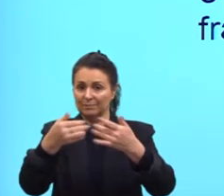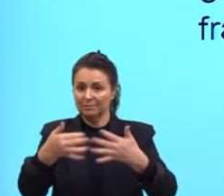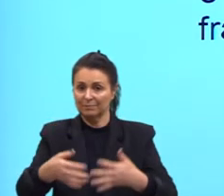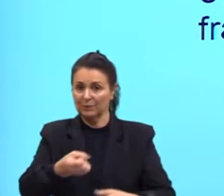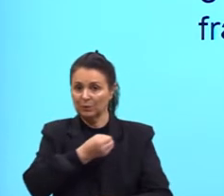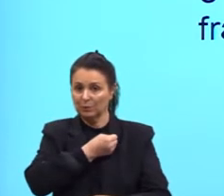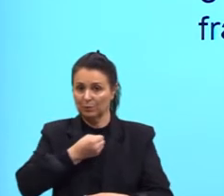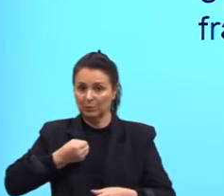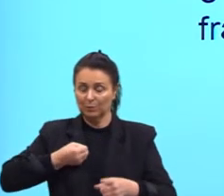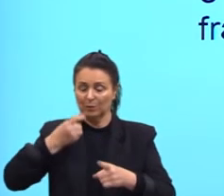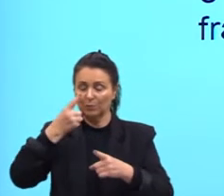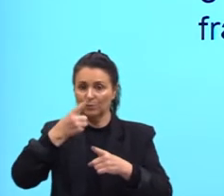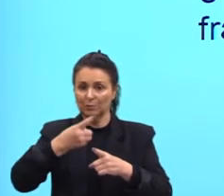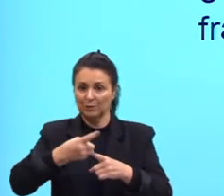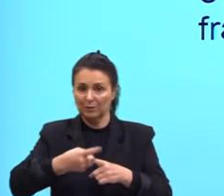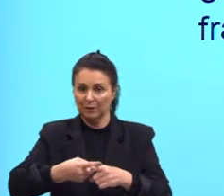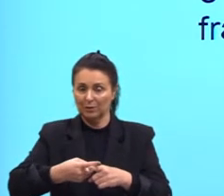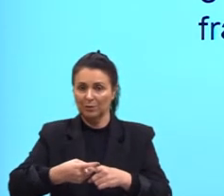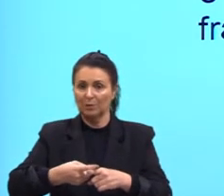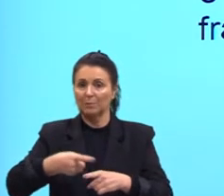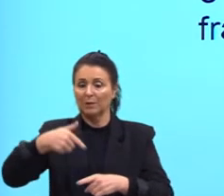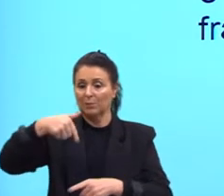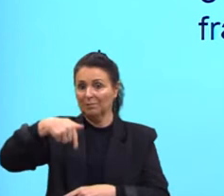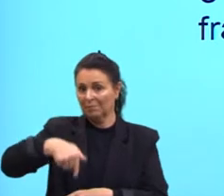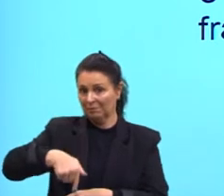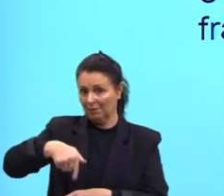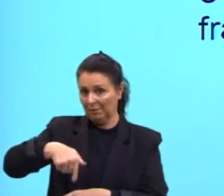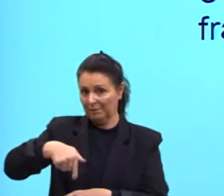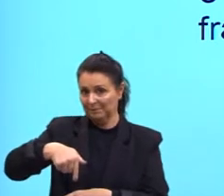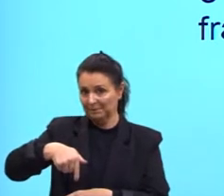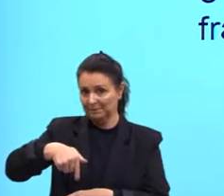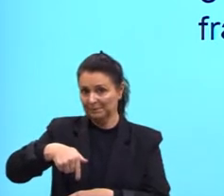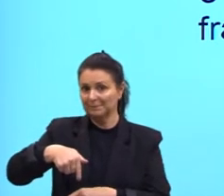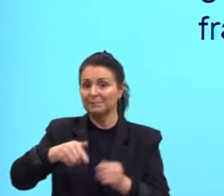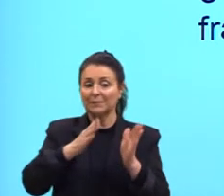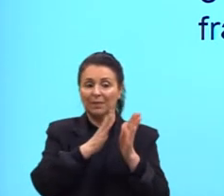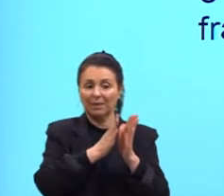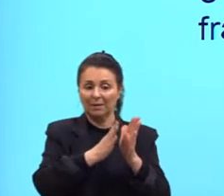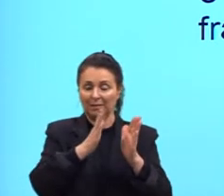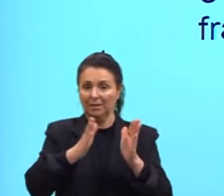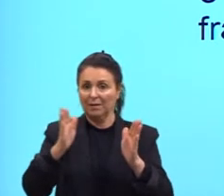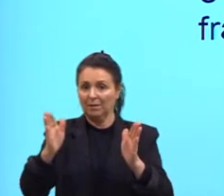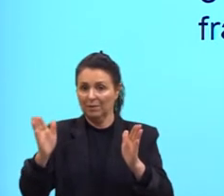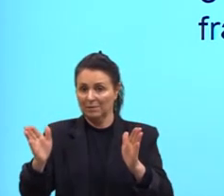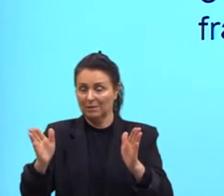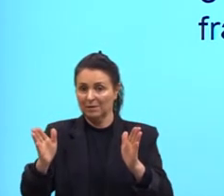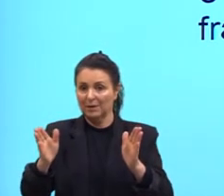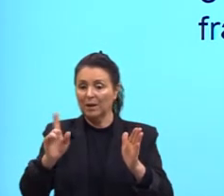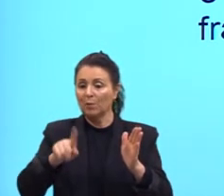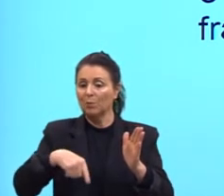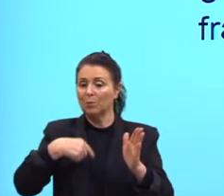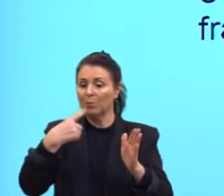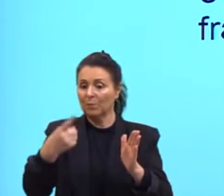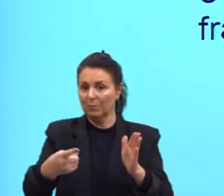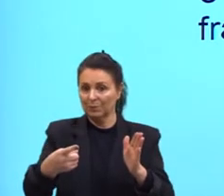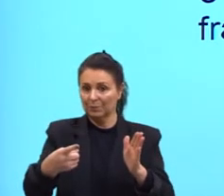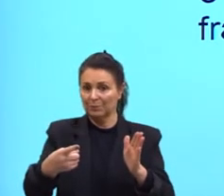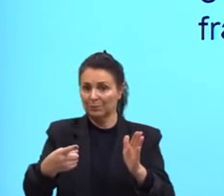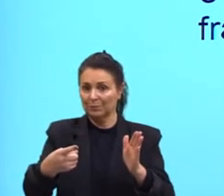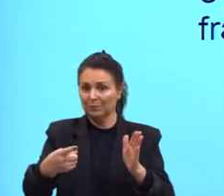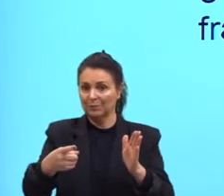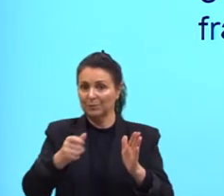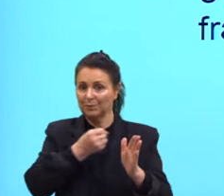multiplicado pela razão que estabelecida na sequência corresponder ao próximo número